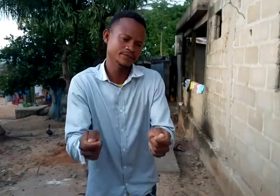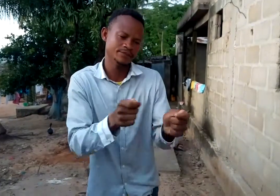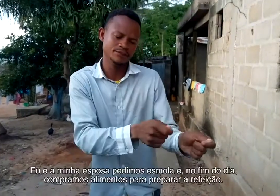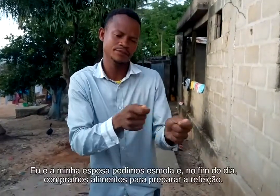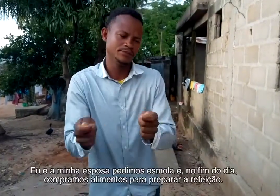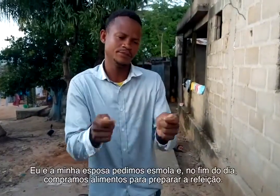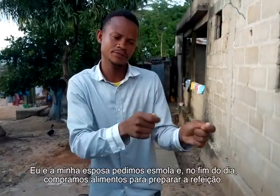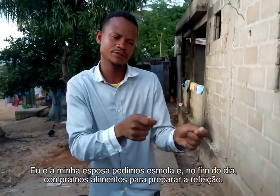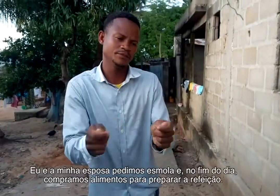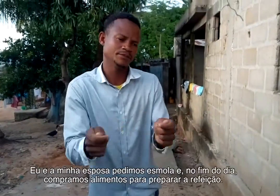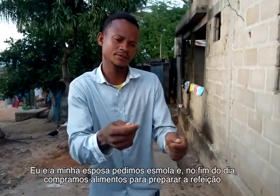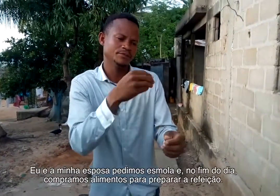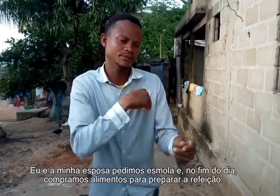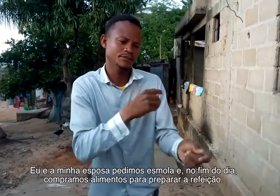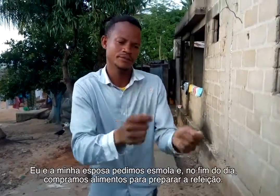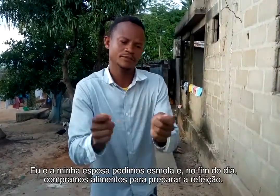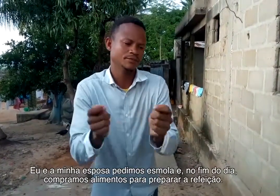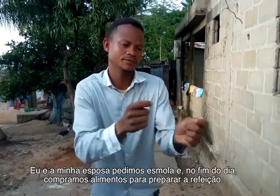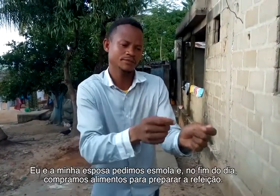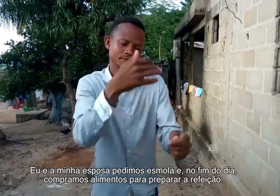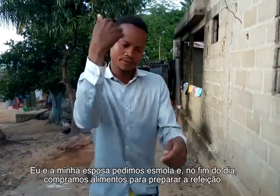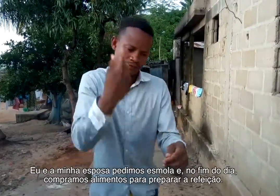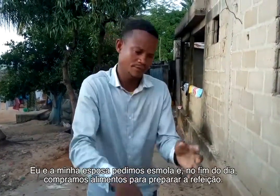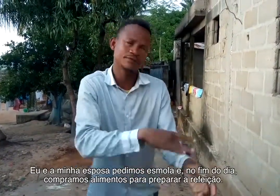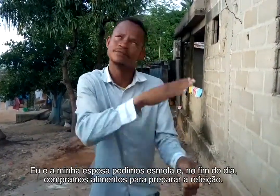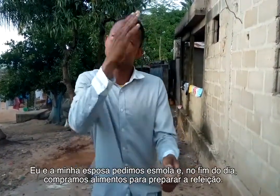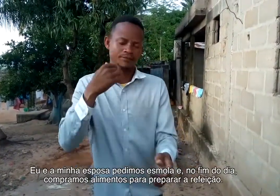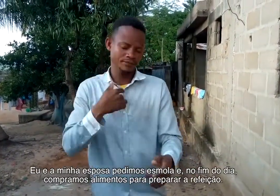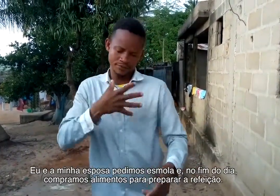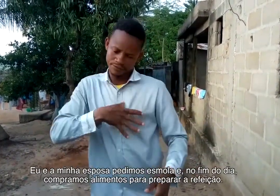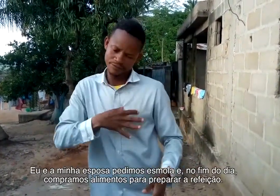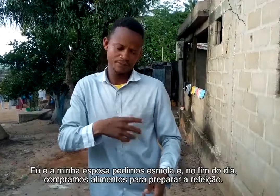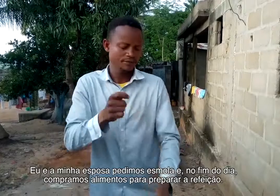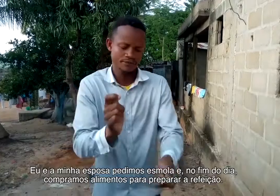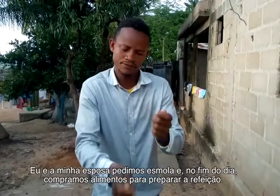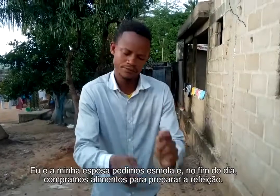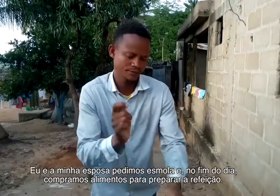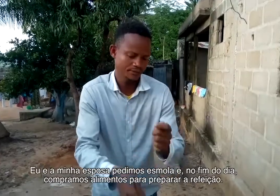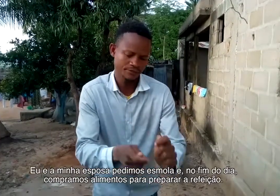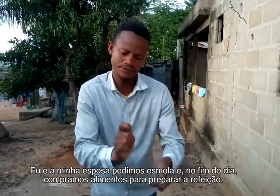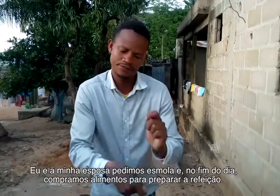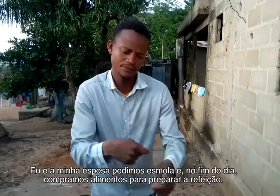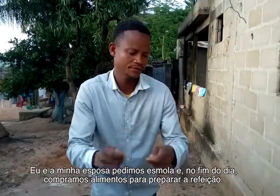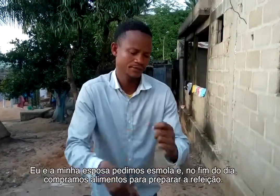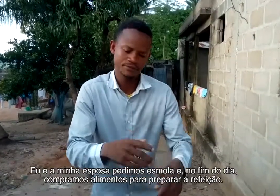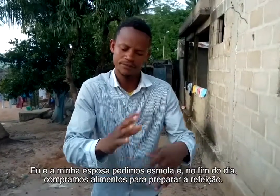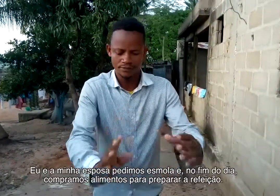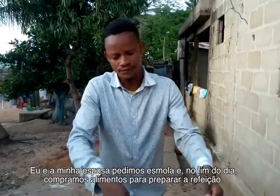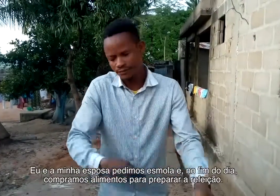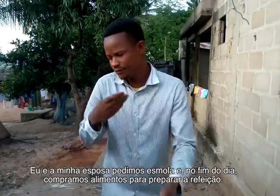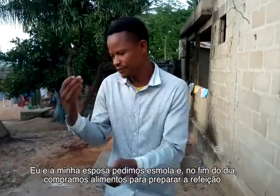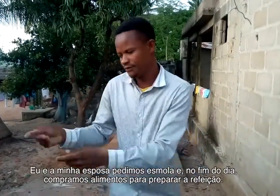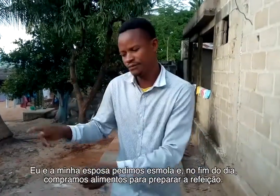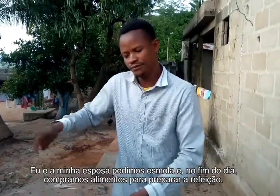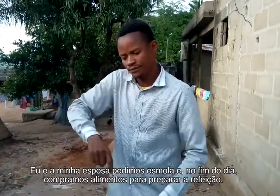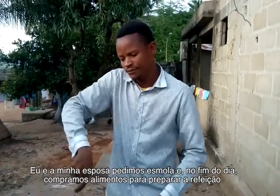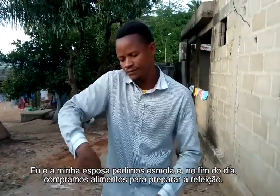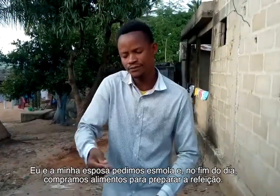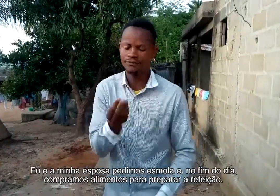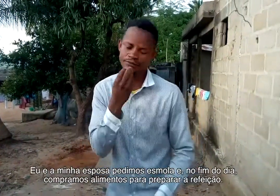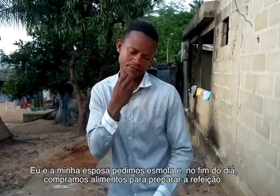Eu e a minha esposa pedimos esmola e no final do dia compramos alimento para